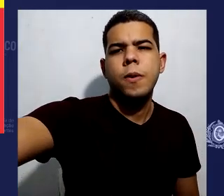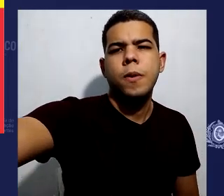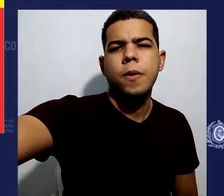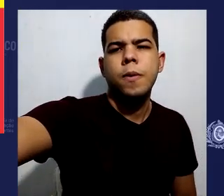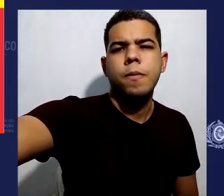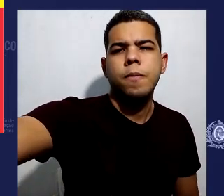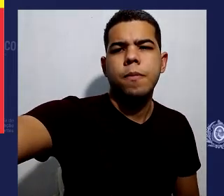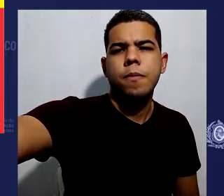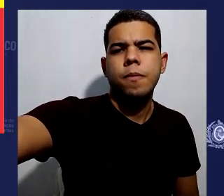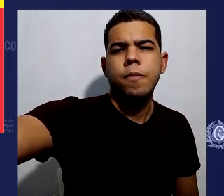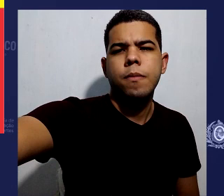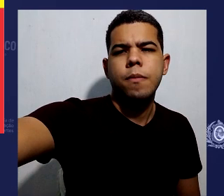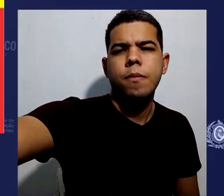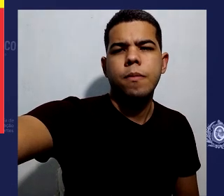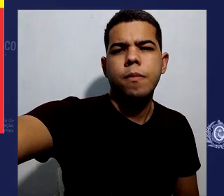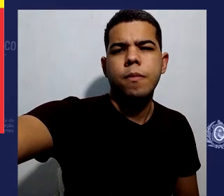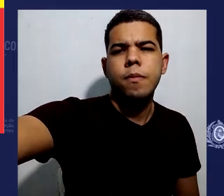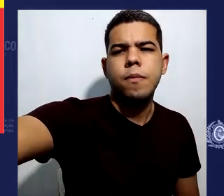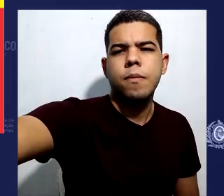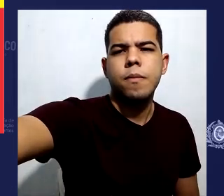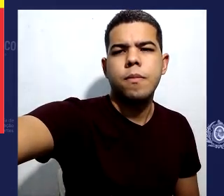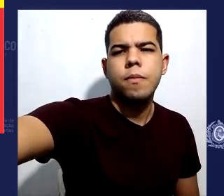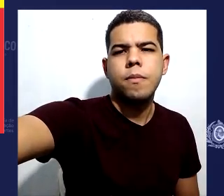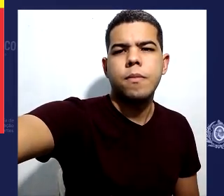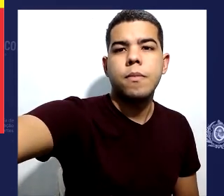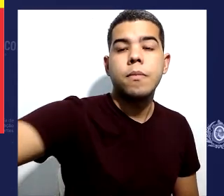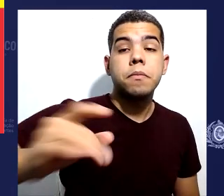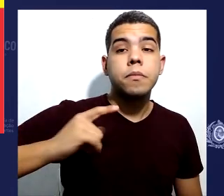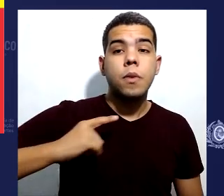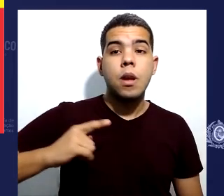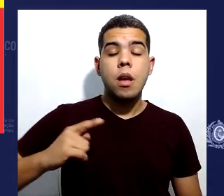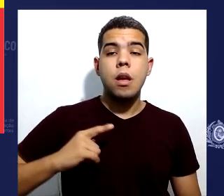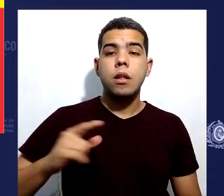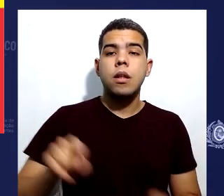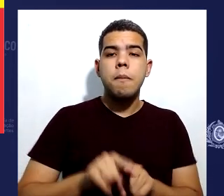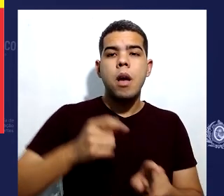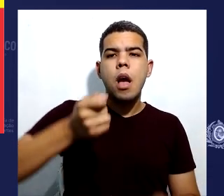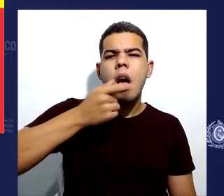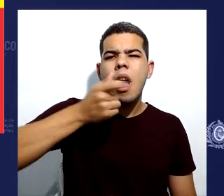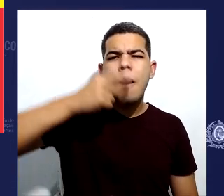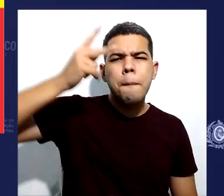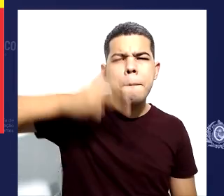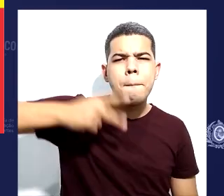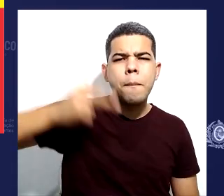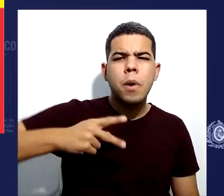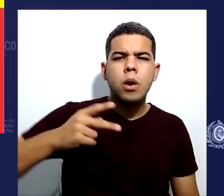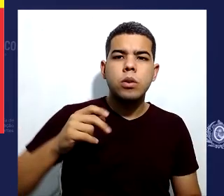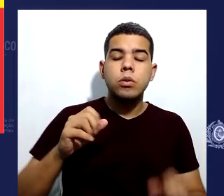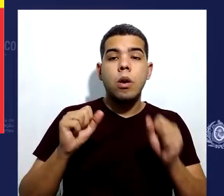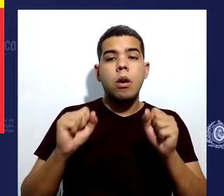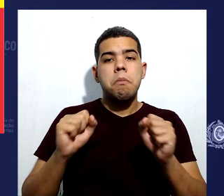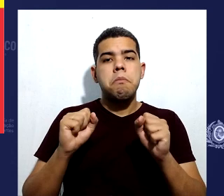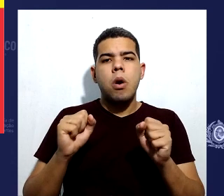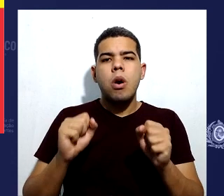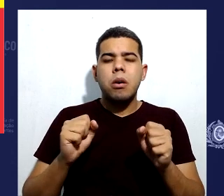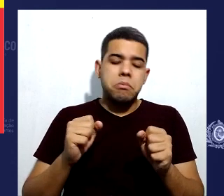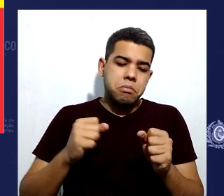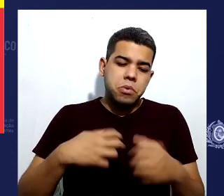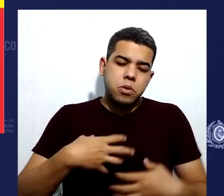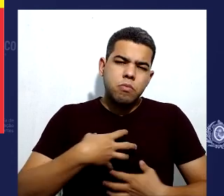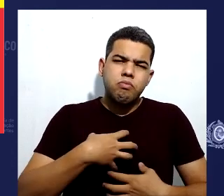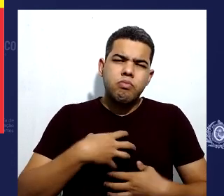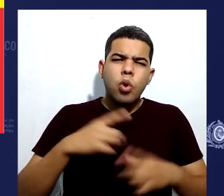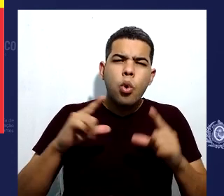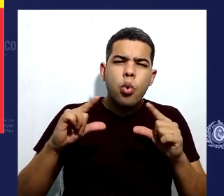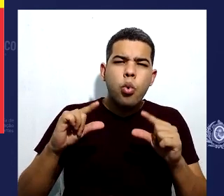automedicação. Você pode ter um alívio dos sintomas. Esse alívio aí ele vai mascarar o diagnóstico correto